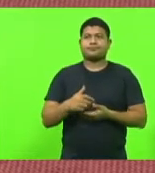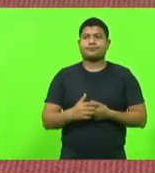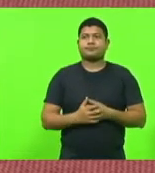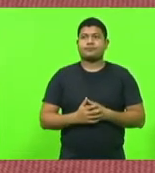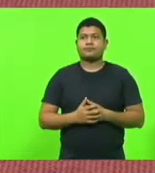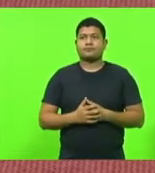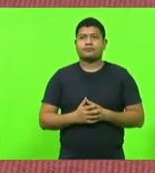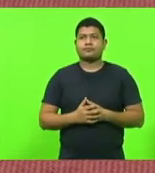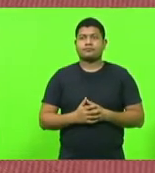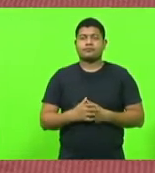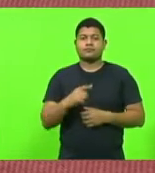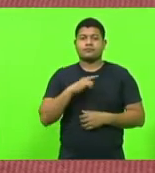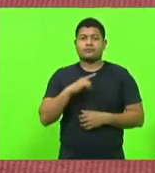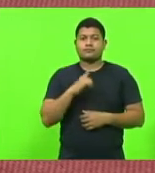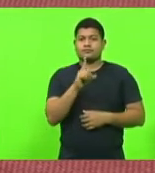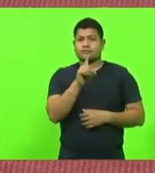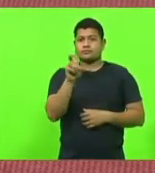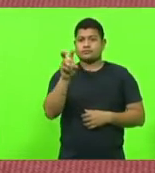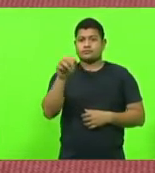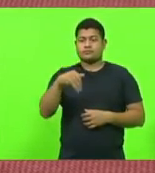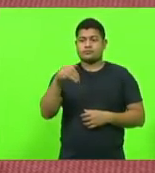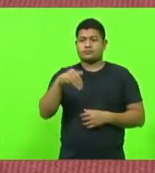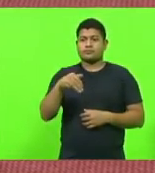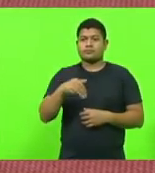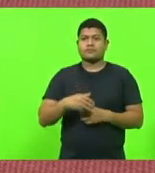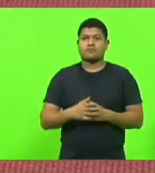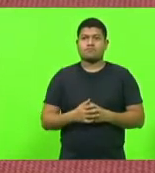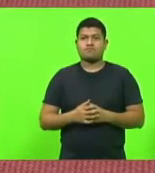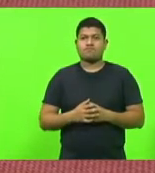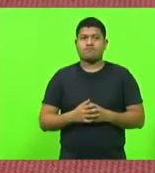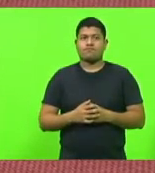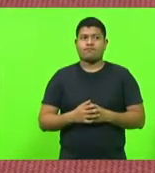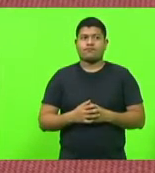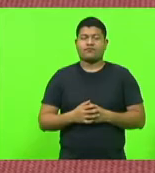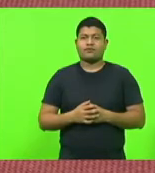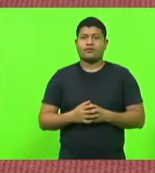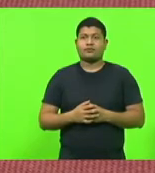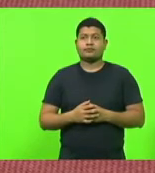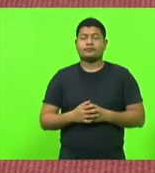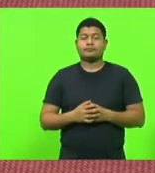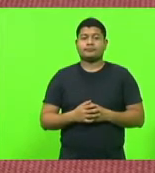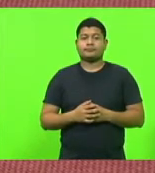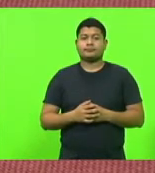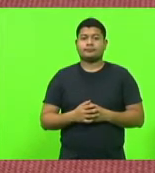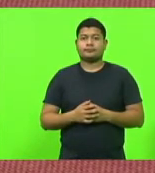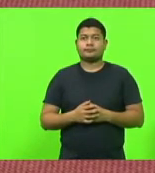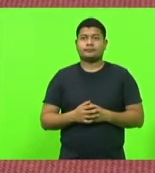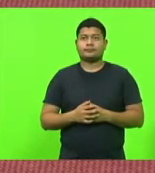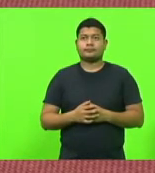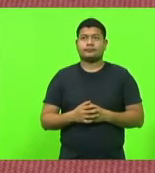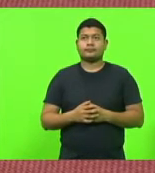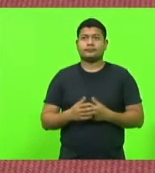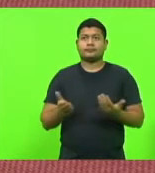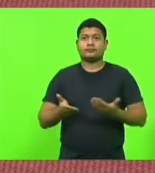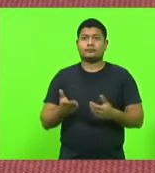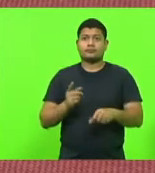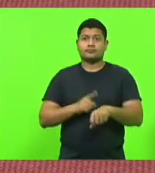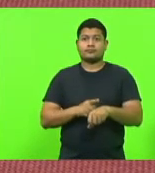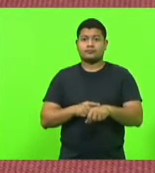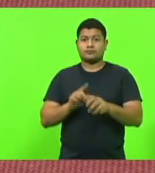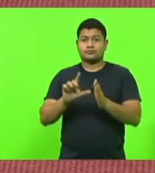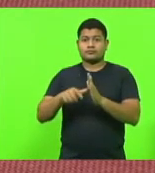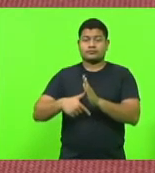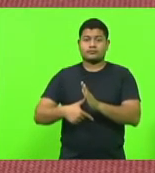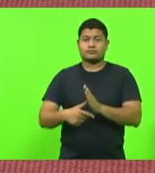Vossa Excelência, será então 15 minutos. Lembrando ao amigo deputado que passaremos do horário previsto, que seriam as